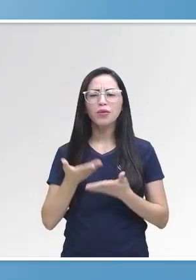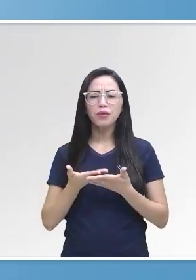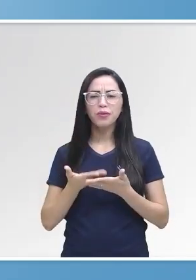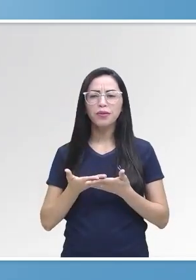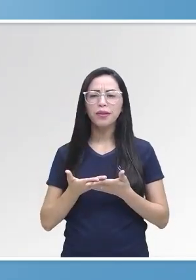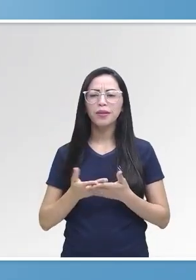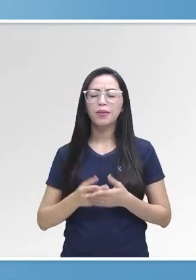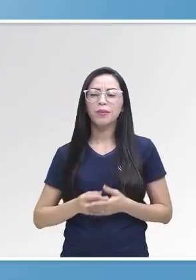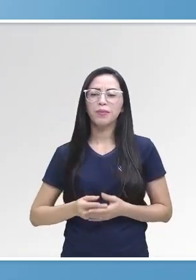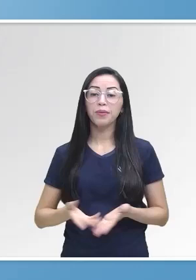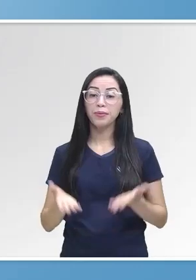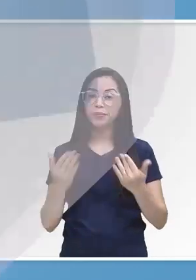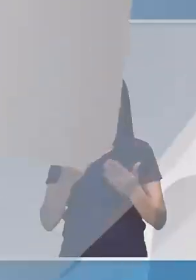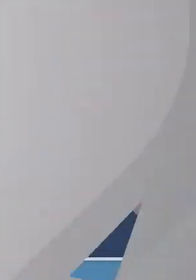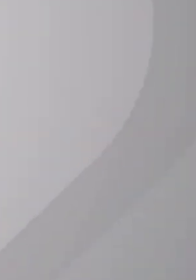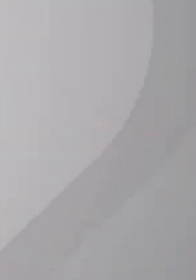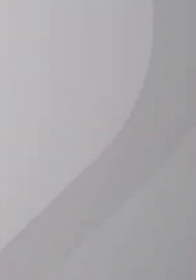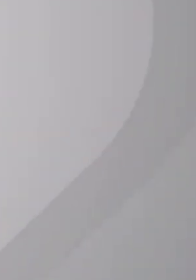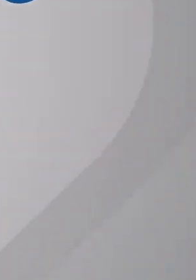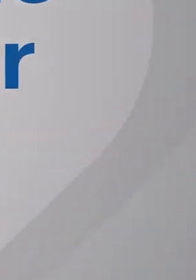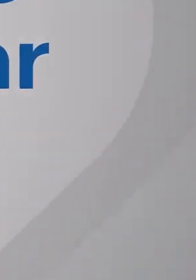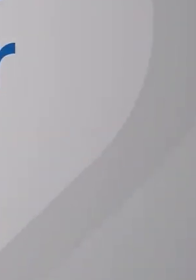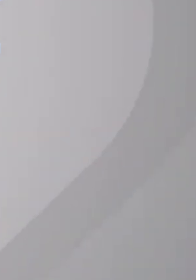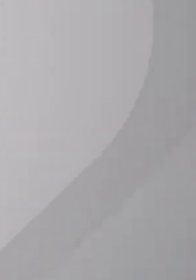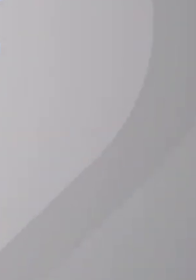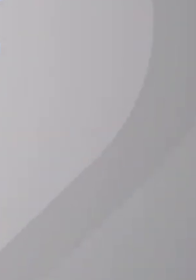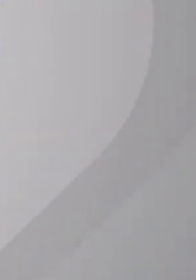vamos para a nossa hora de estudar